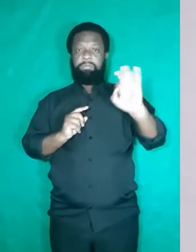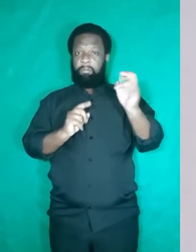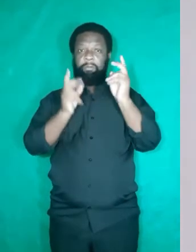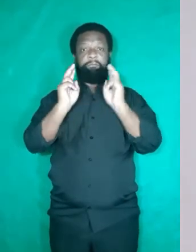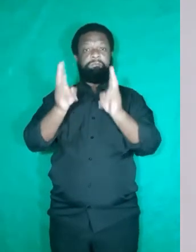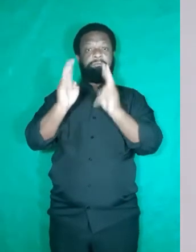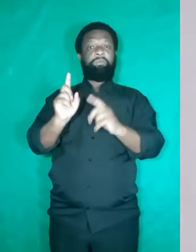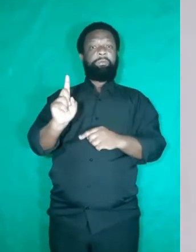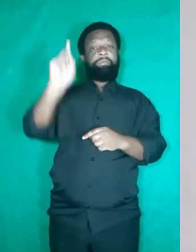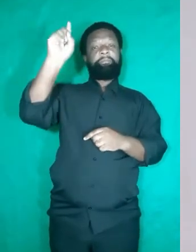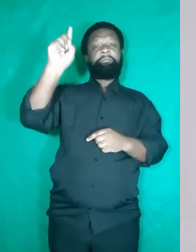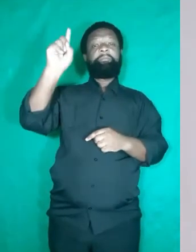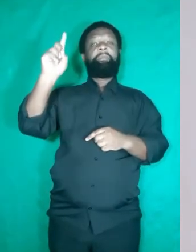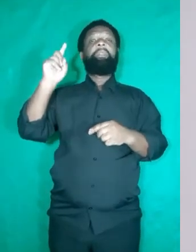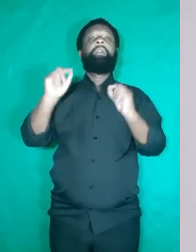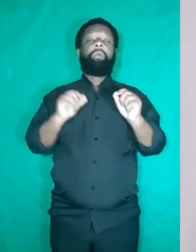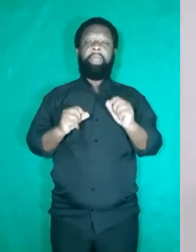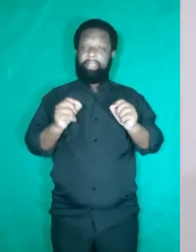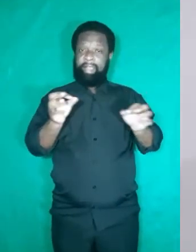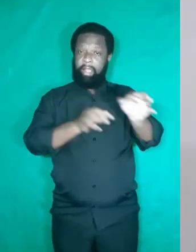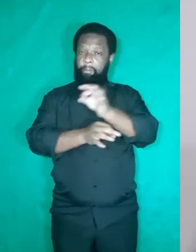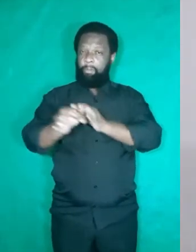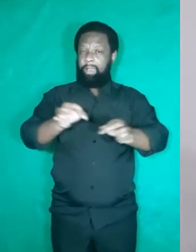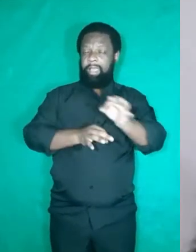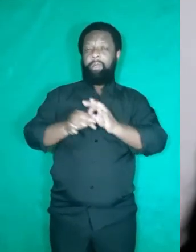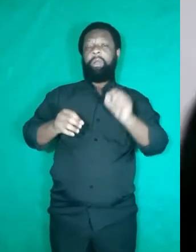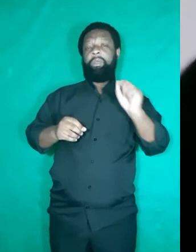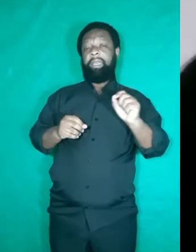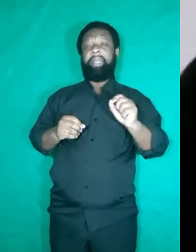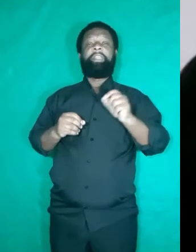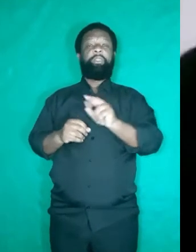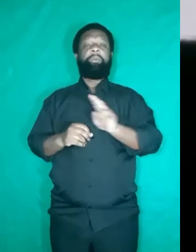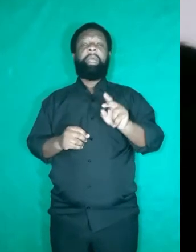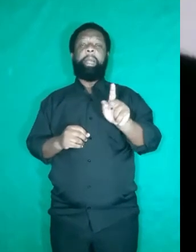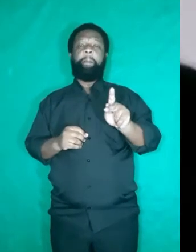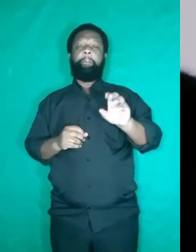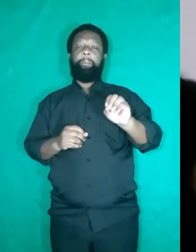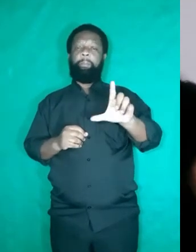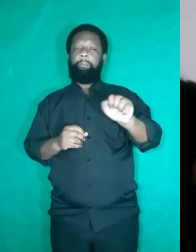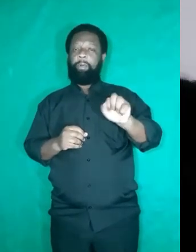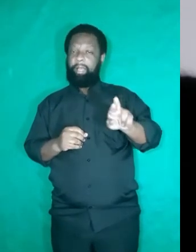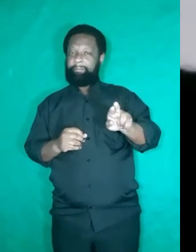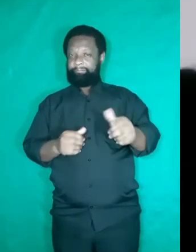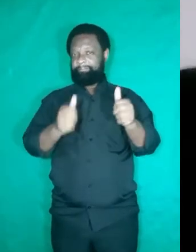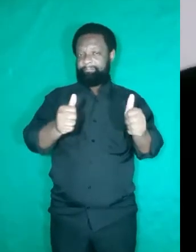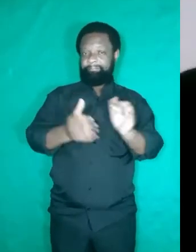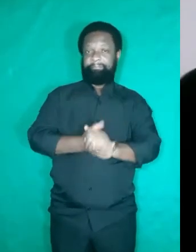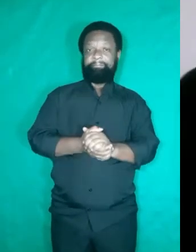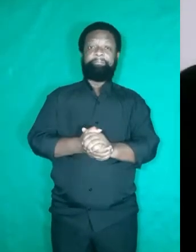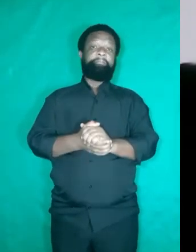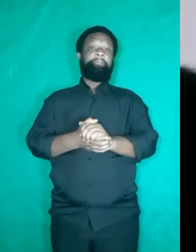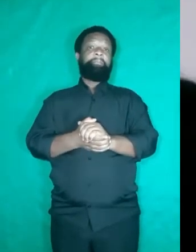é considerada polar. Tudo bem? Bom, em relação ao